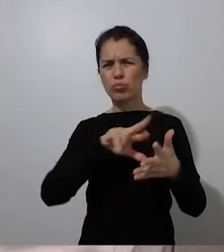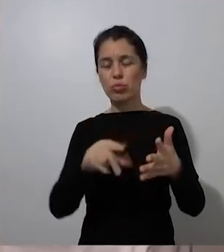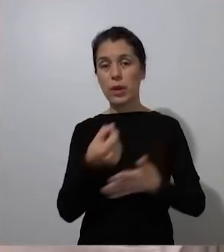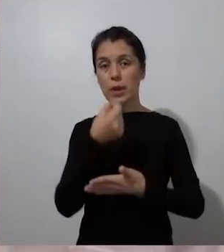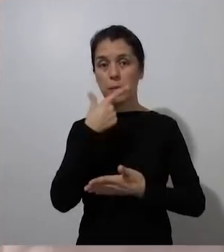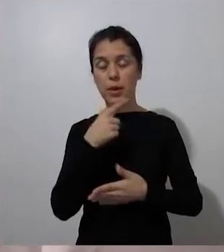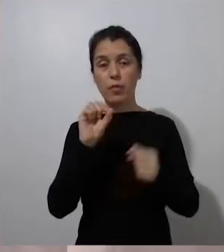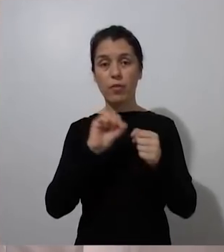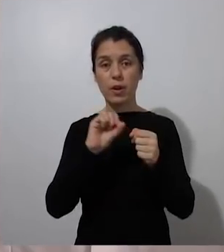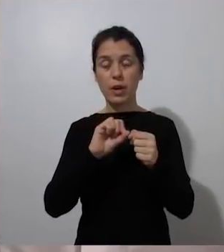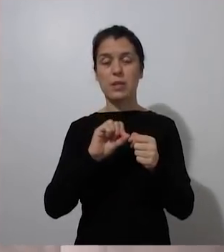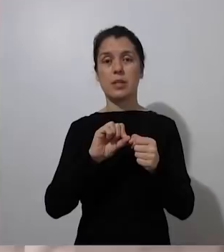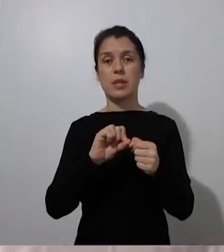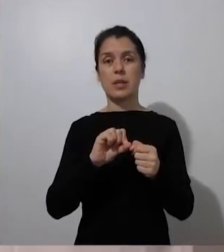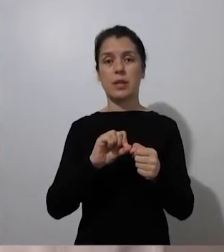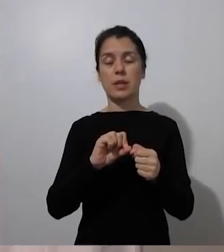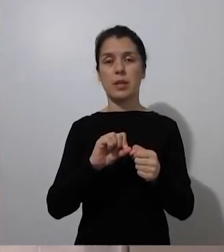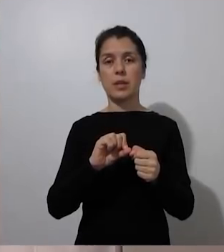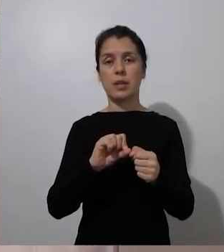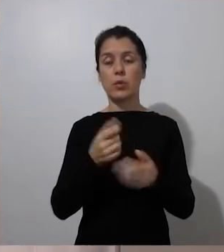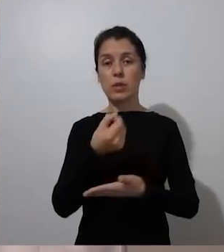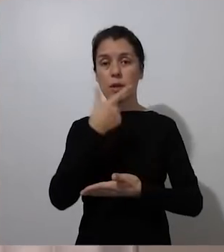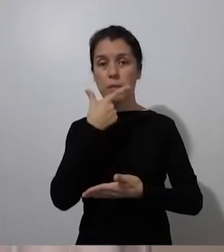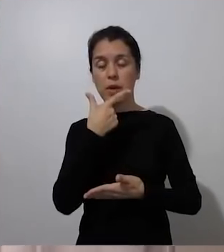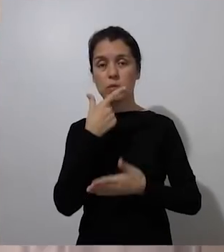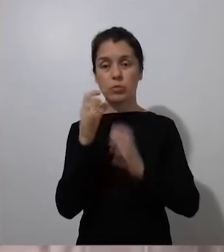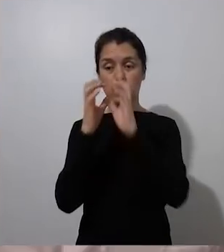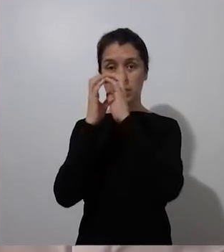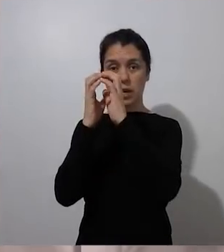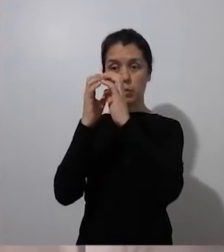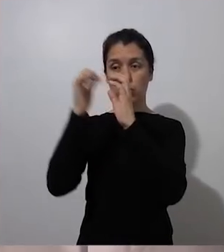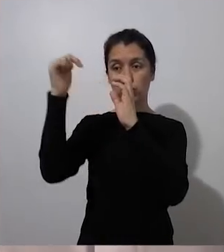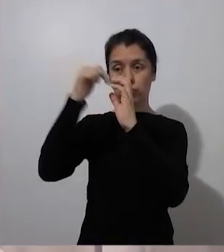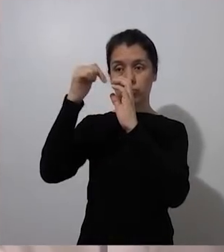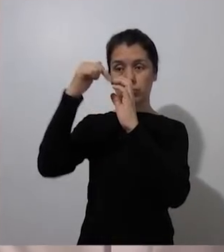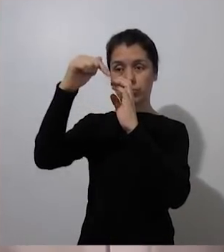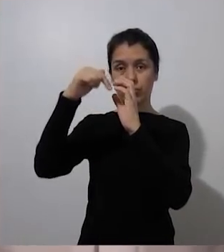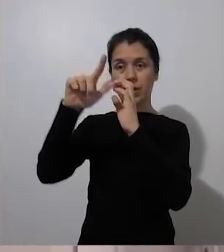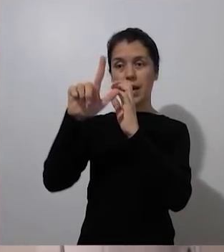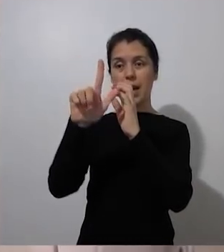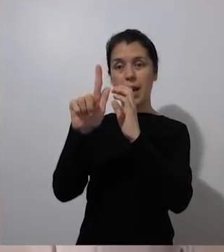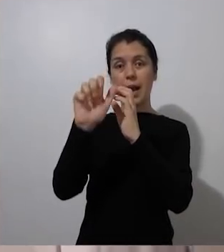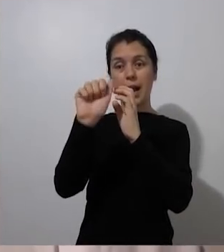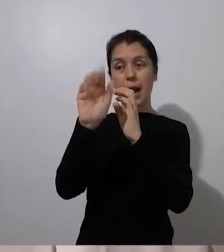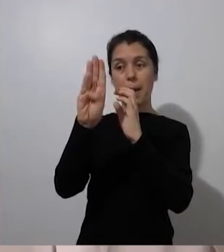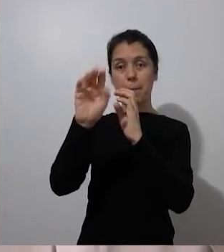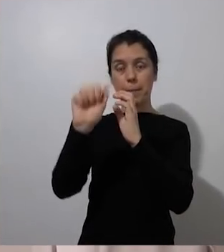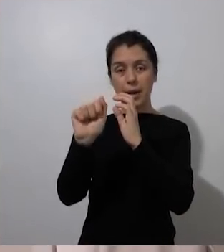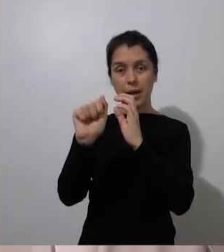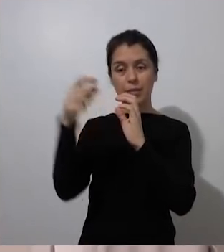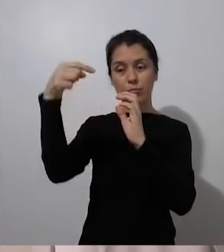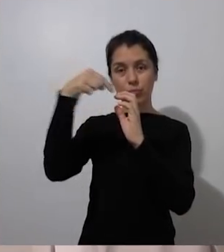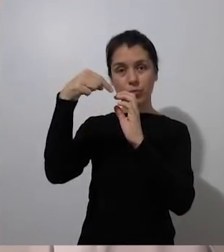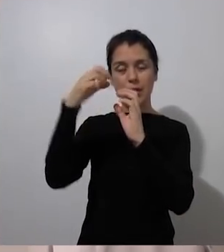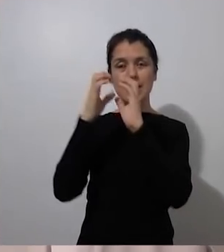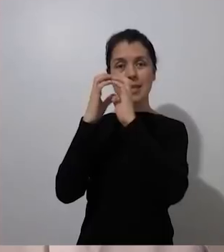vão fazer com que os remédios se acoplem lá nos receptores GABA, abrindo os canais de